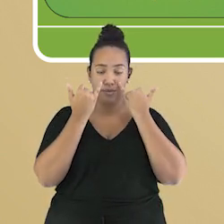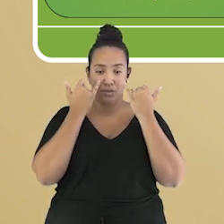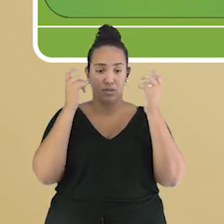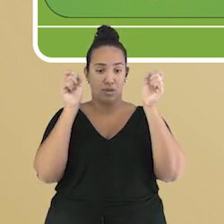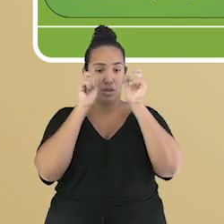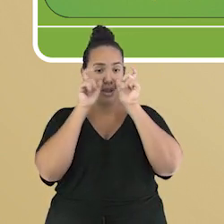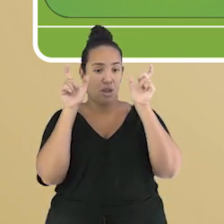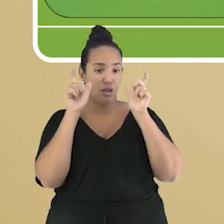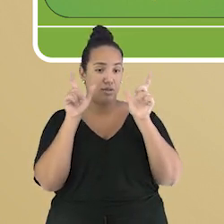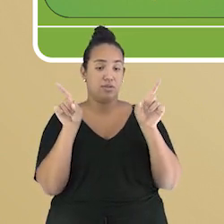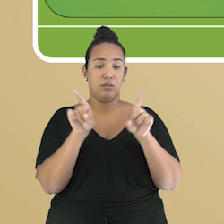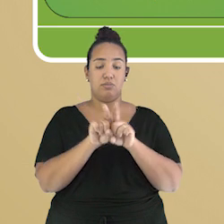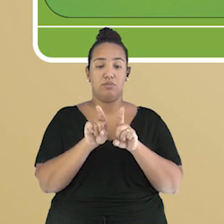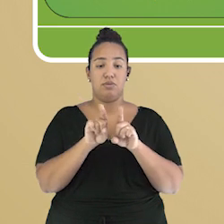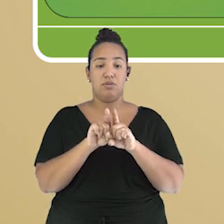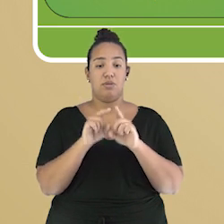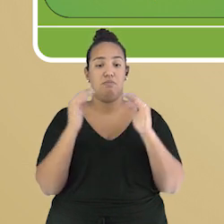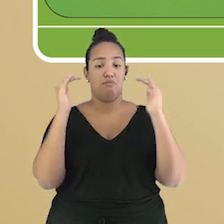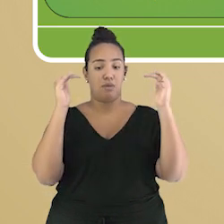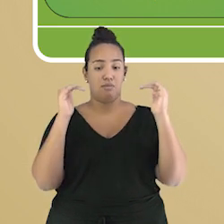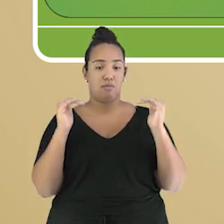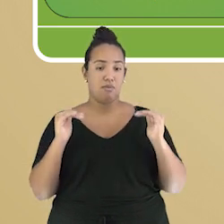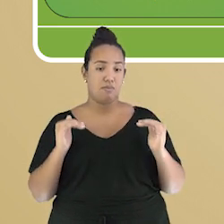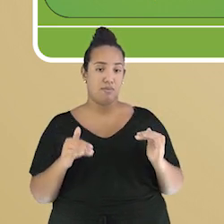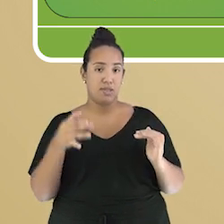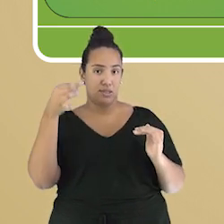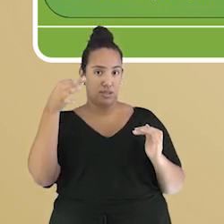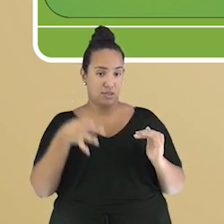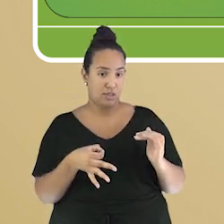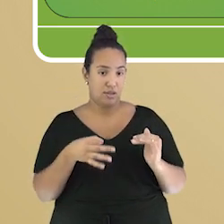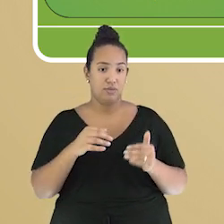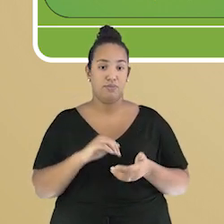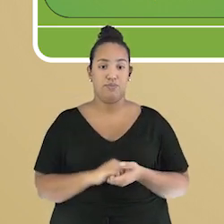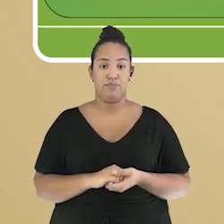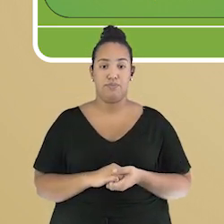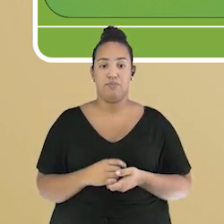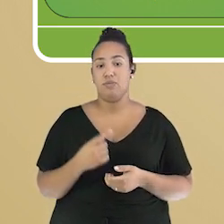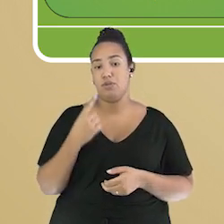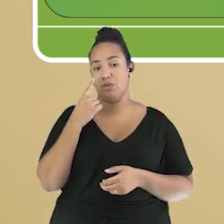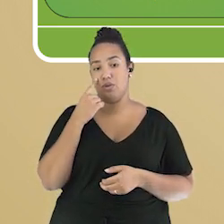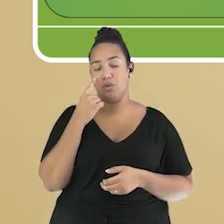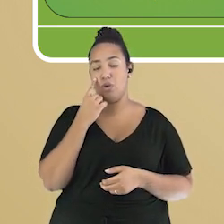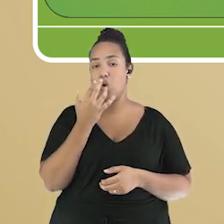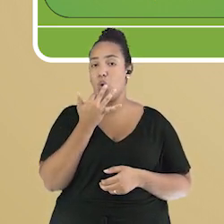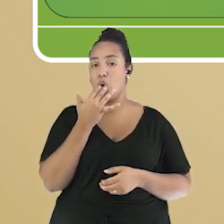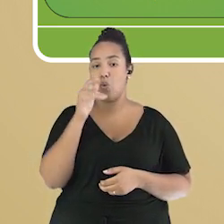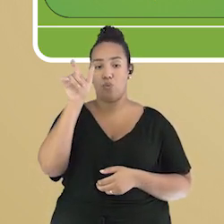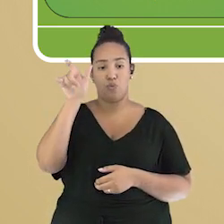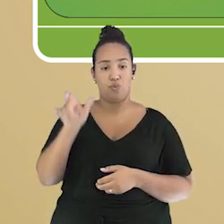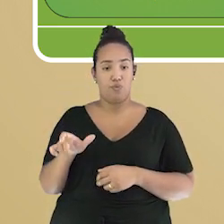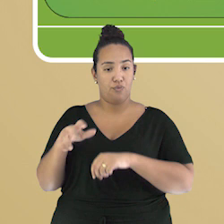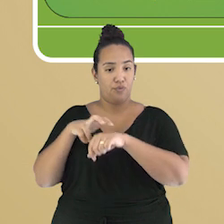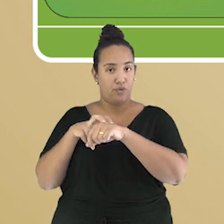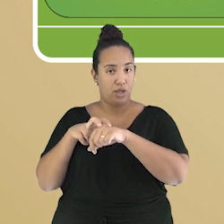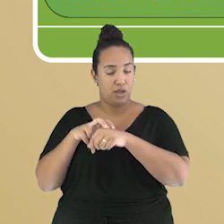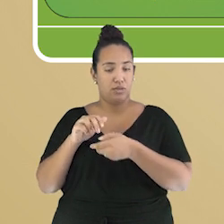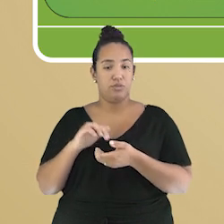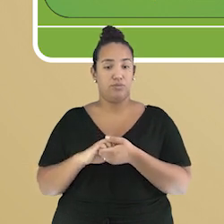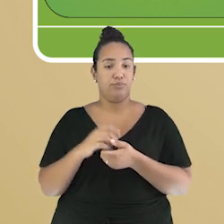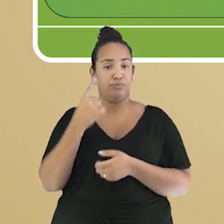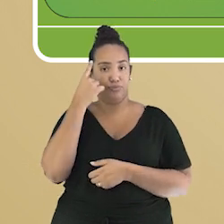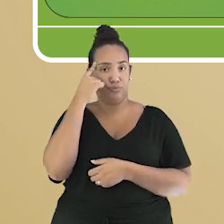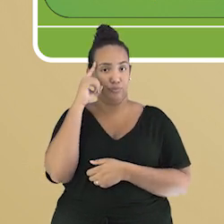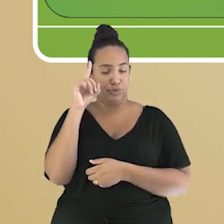atenção e enumerem uma coluna com a outra, certo? Nessa coluna aqui de verde, temos escrito data